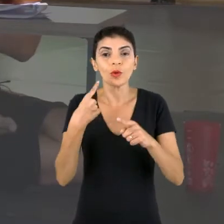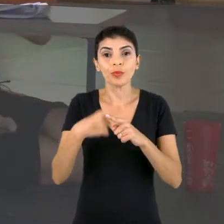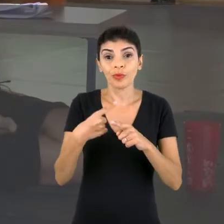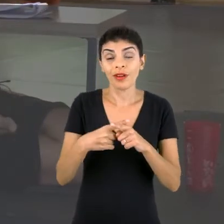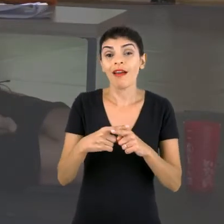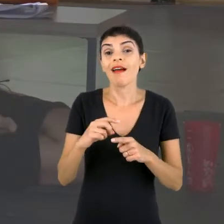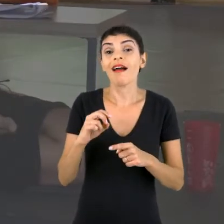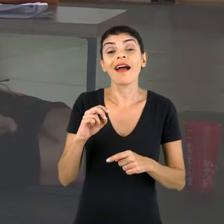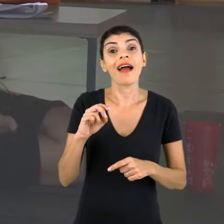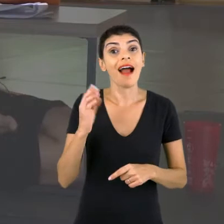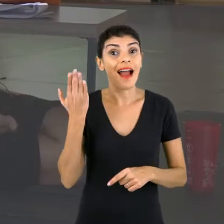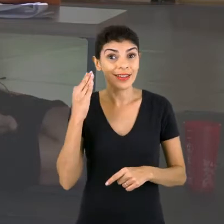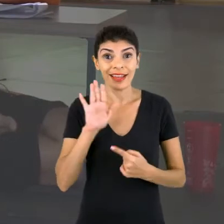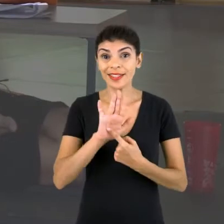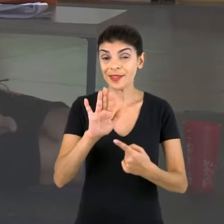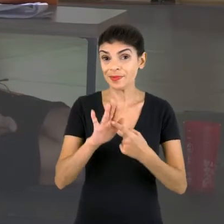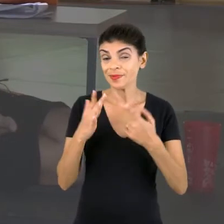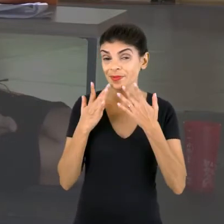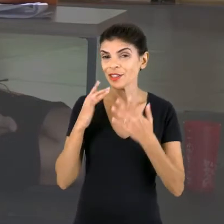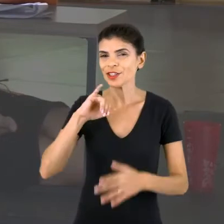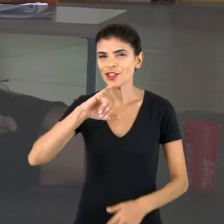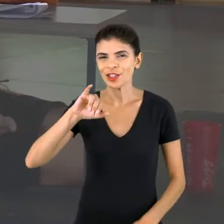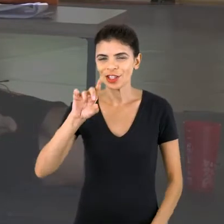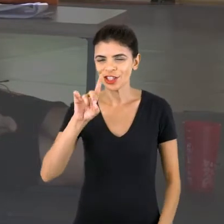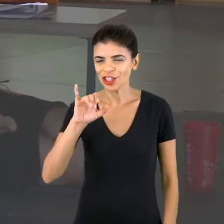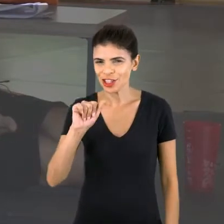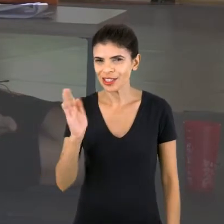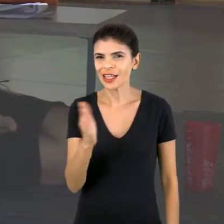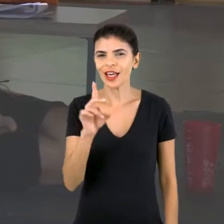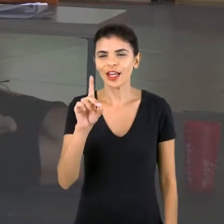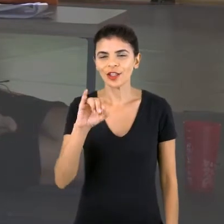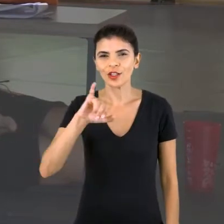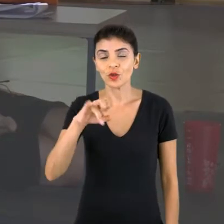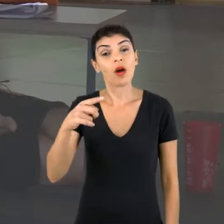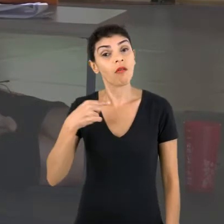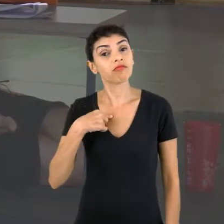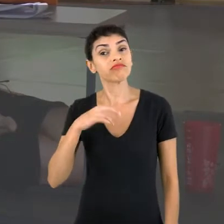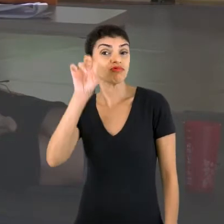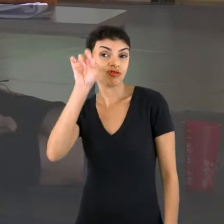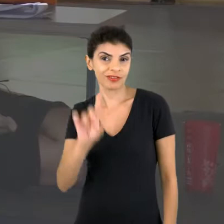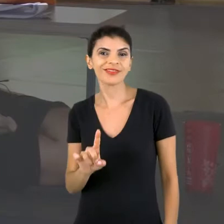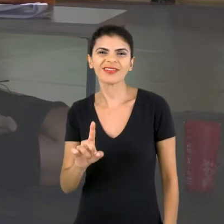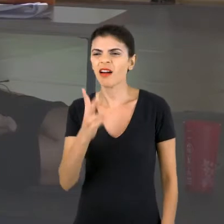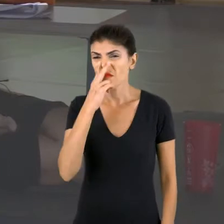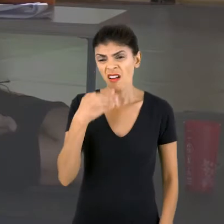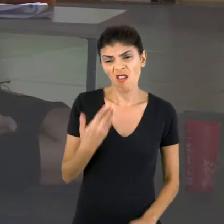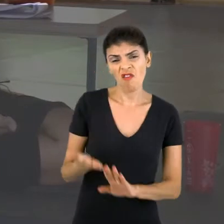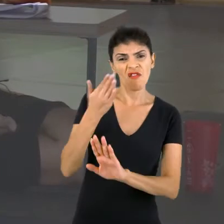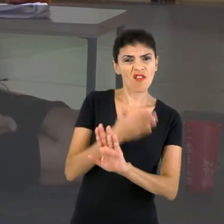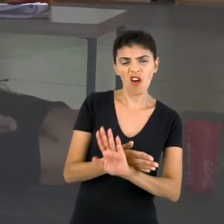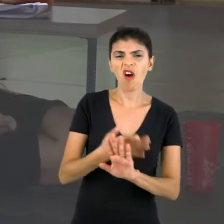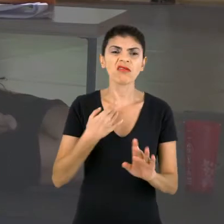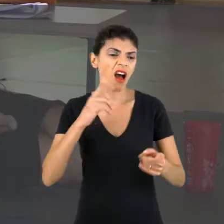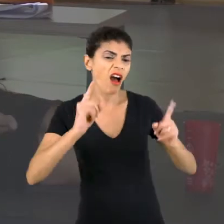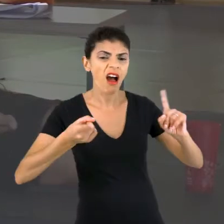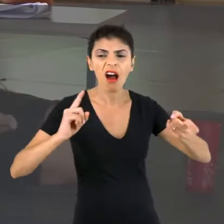a gente era um dia de João, né? Isso é uma informação importante. Então as duas estavam fora de cena, porque a gente estava fazendo a direção. Então parecia meio lógico que, se a gente está fora